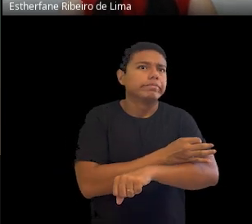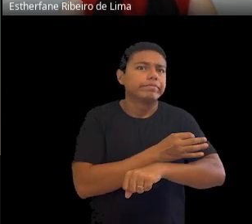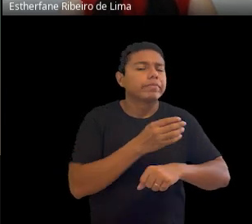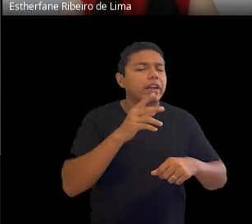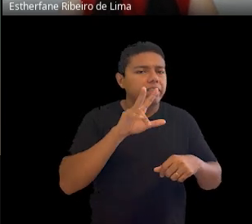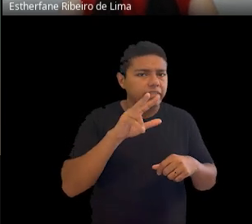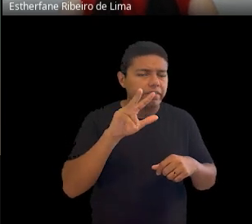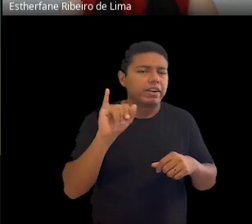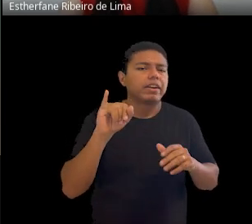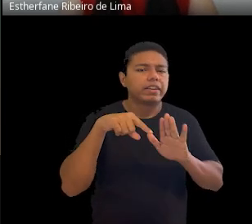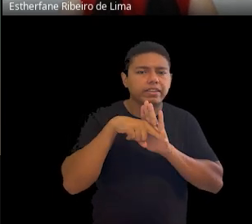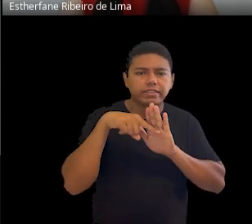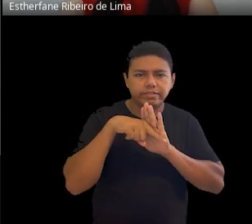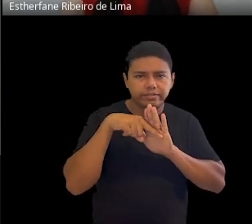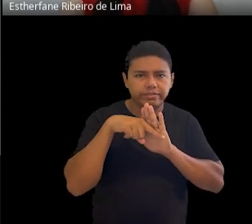com doença